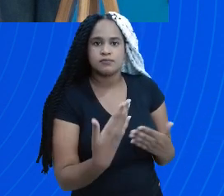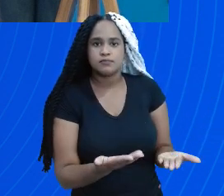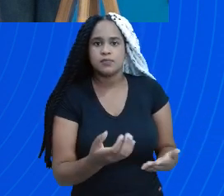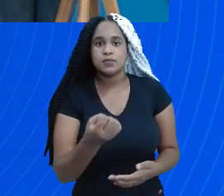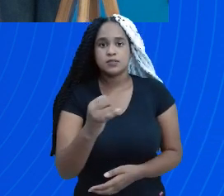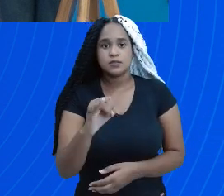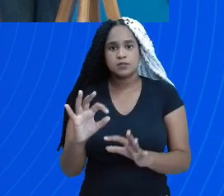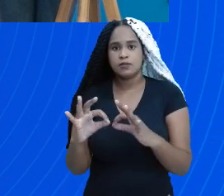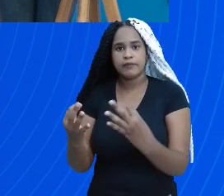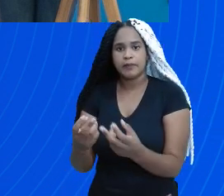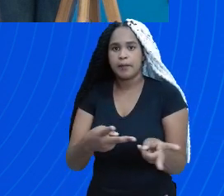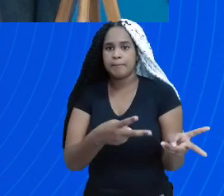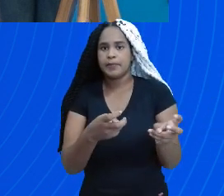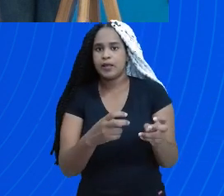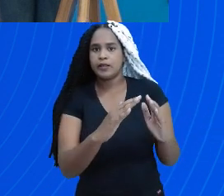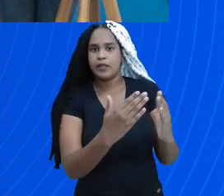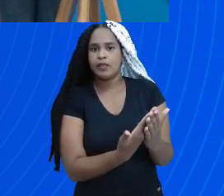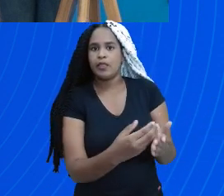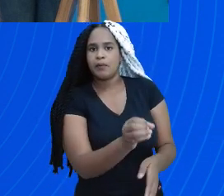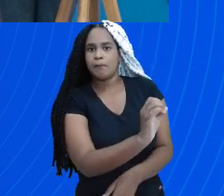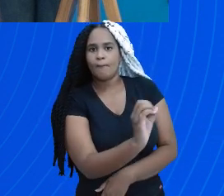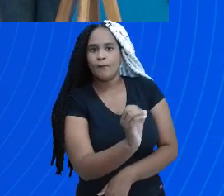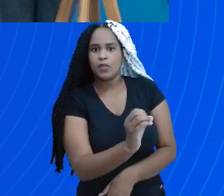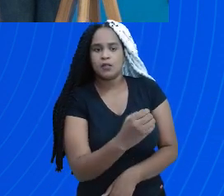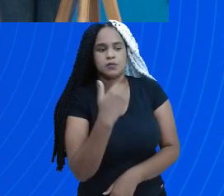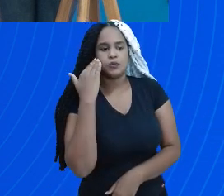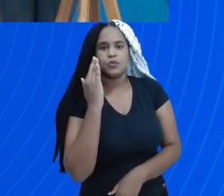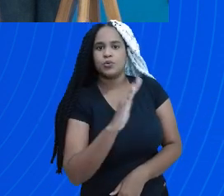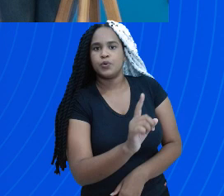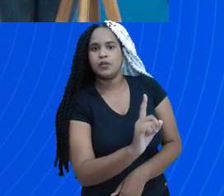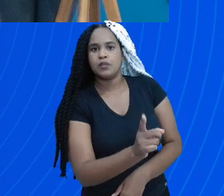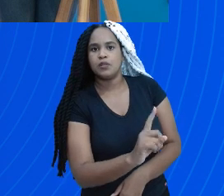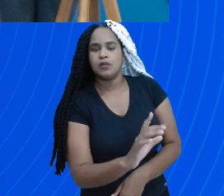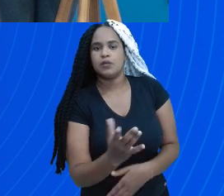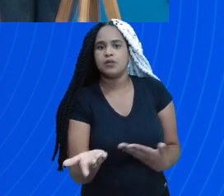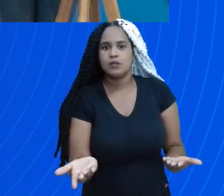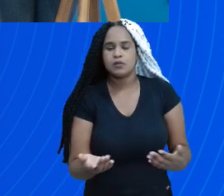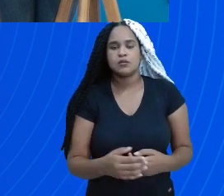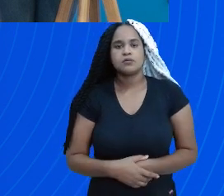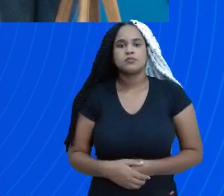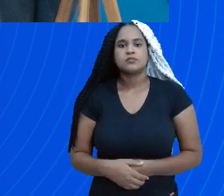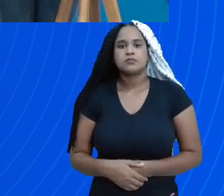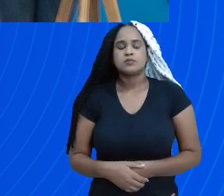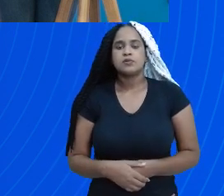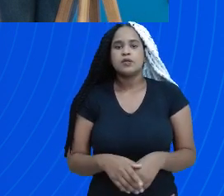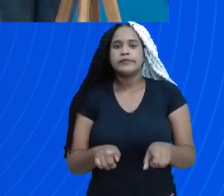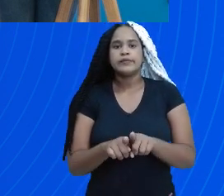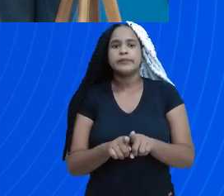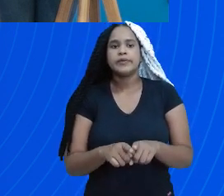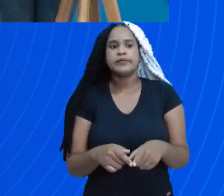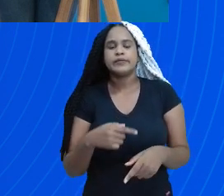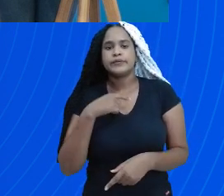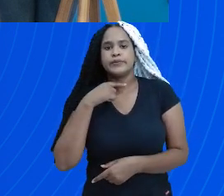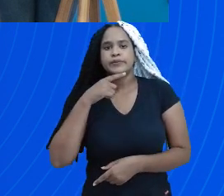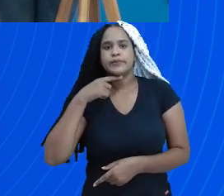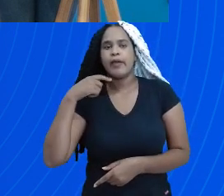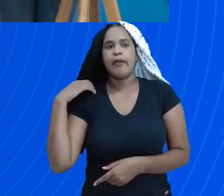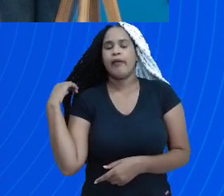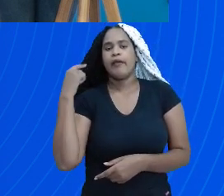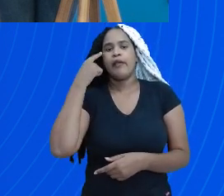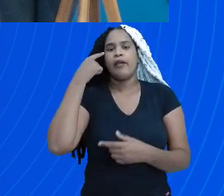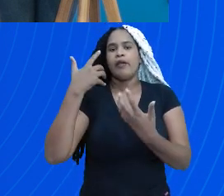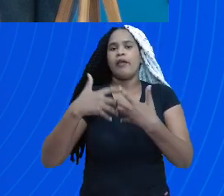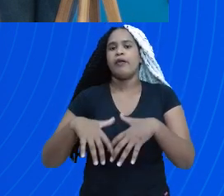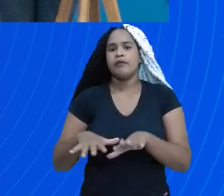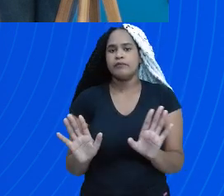da escola, e quando você não entende que precisa se refletir coletivamente sobre esse projeto que está sendo desenvolvido para